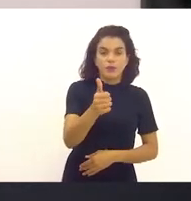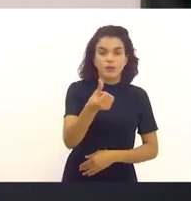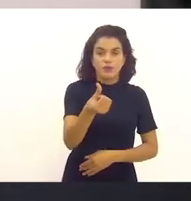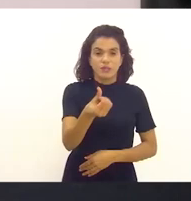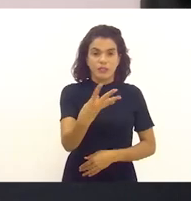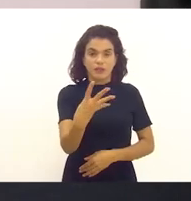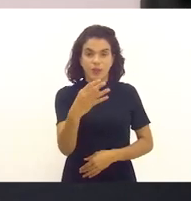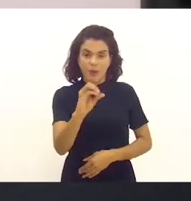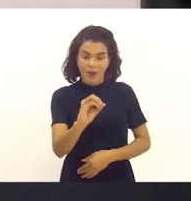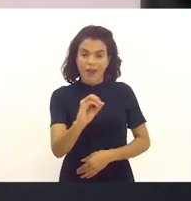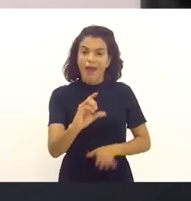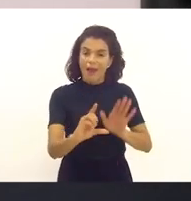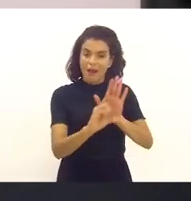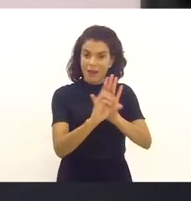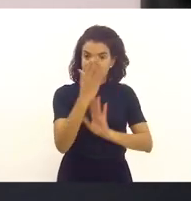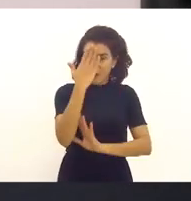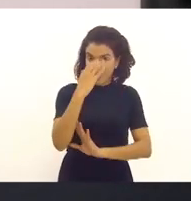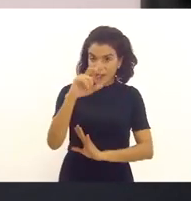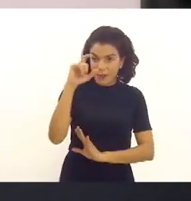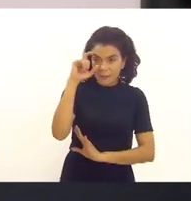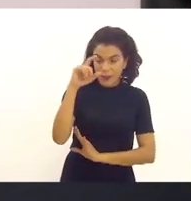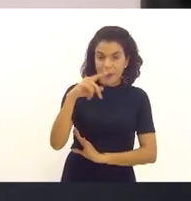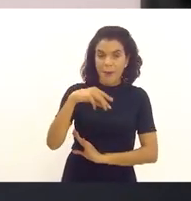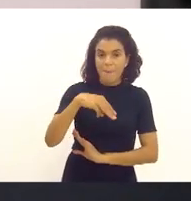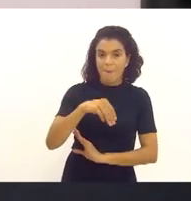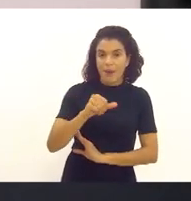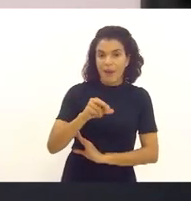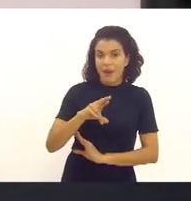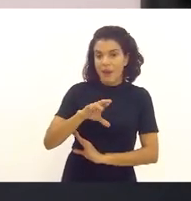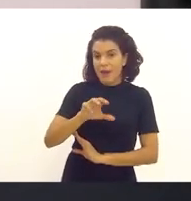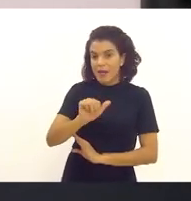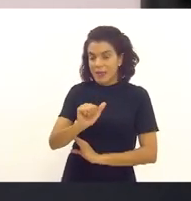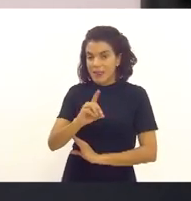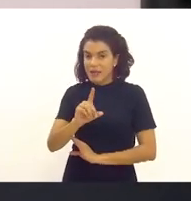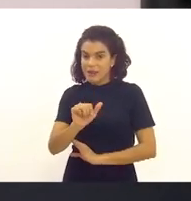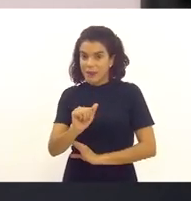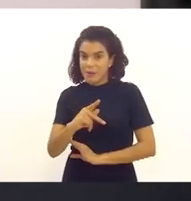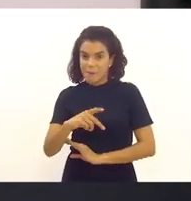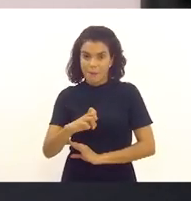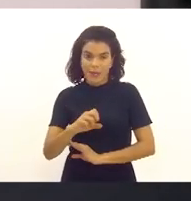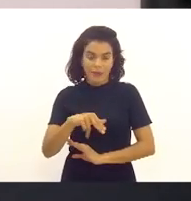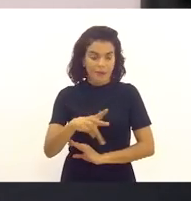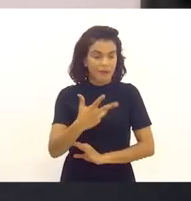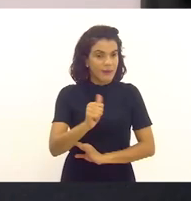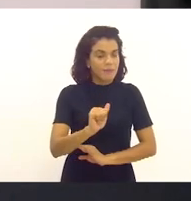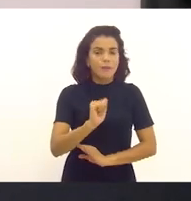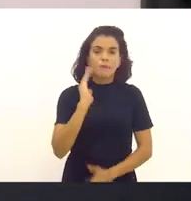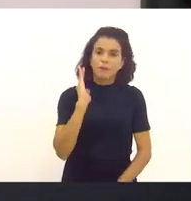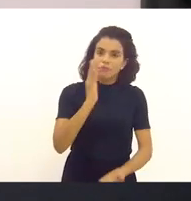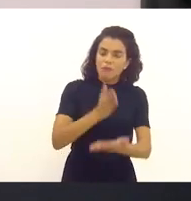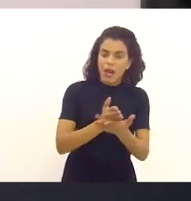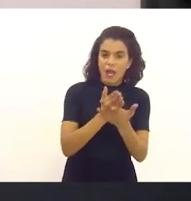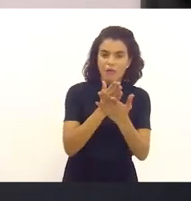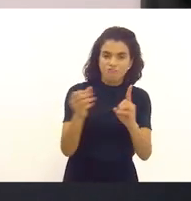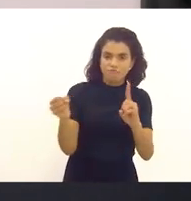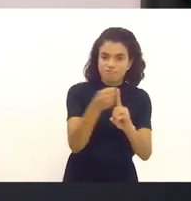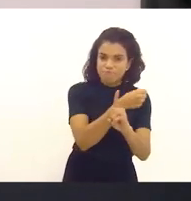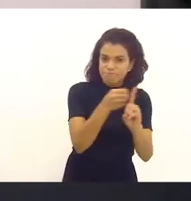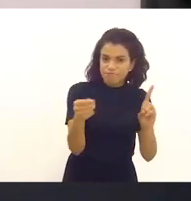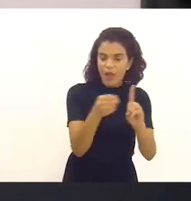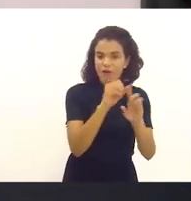Lei Maria da Penha né que nós já falamos aqui e criou o mecanismo para coibir a violência